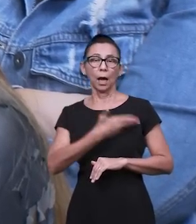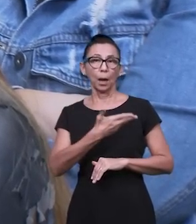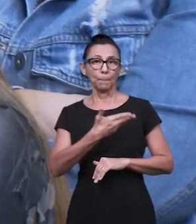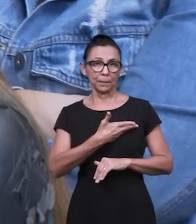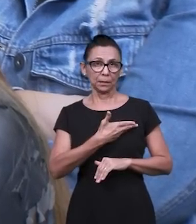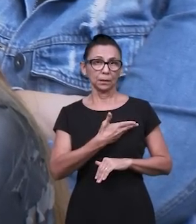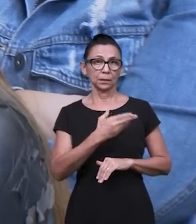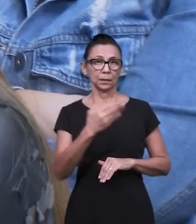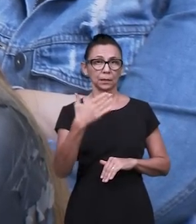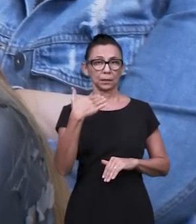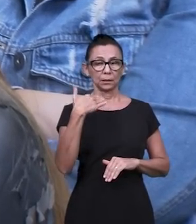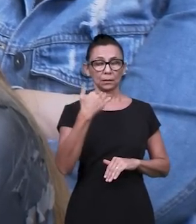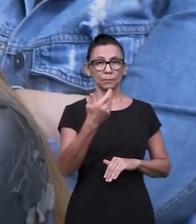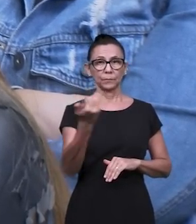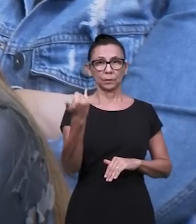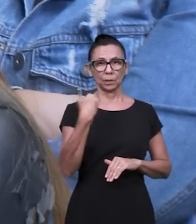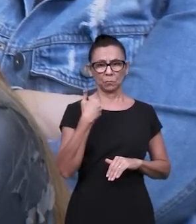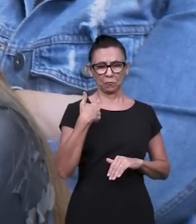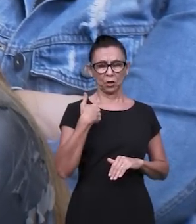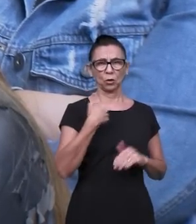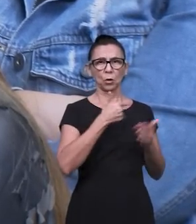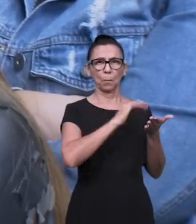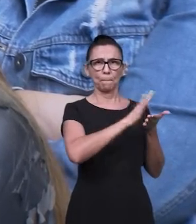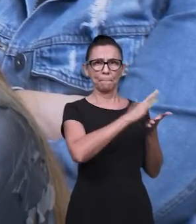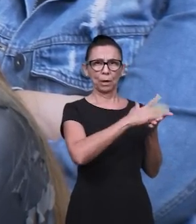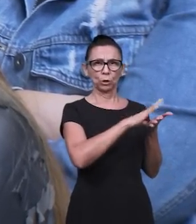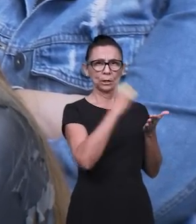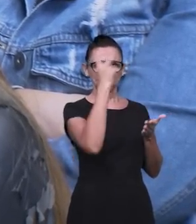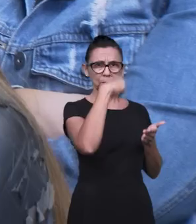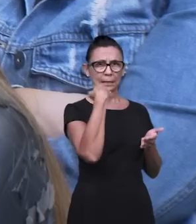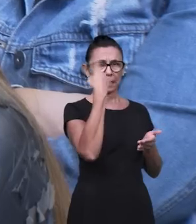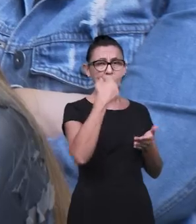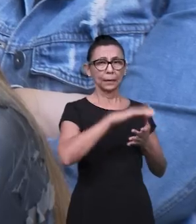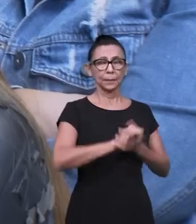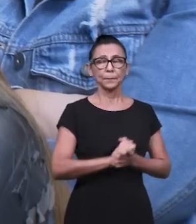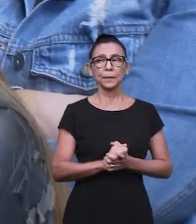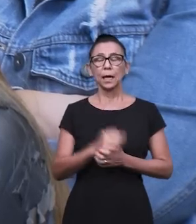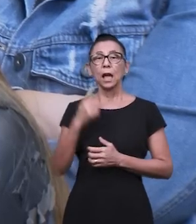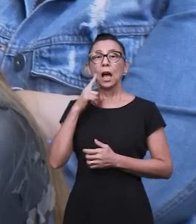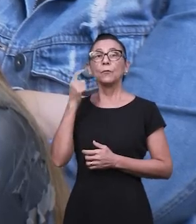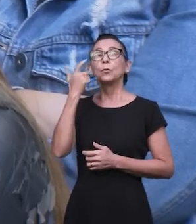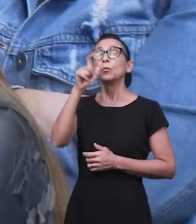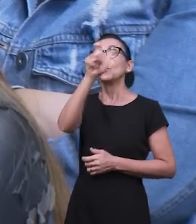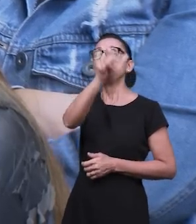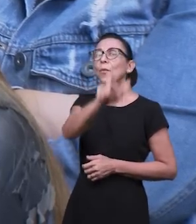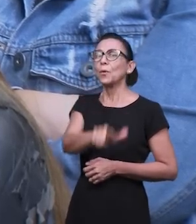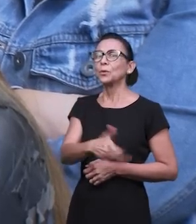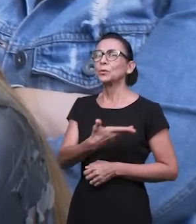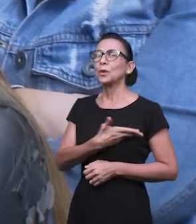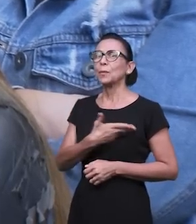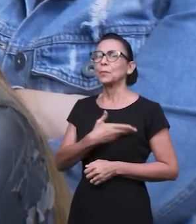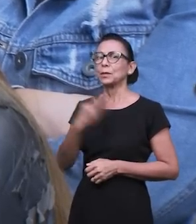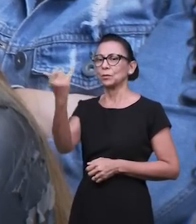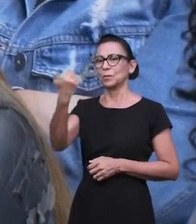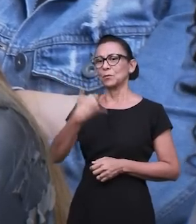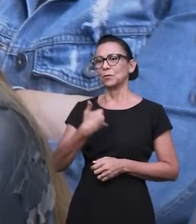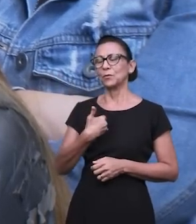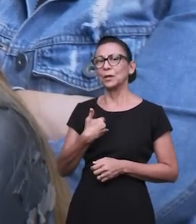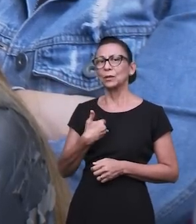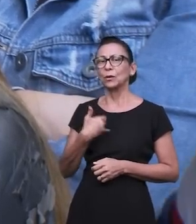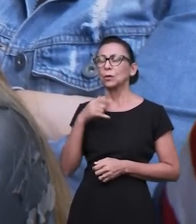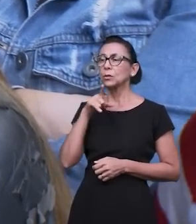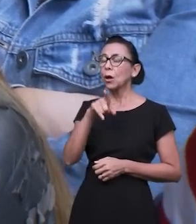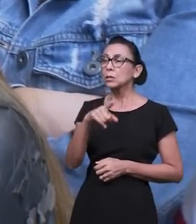me chamou daquilo naquele dia, aquele colega falou assim: olha, Rafael, existe um brilho tão forte no seu rosto, o que está acontecendo